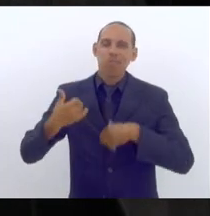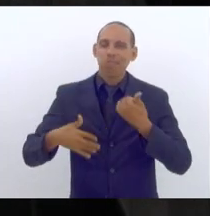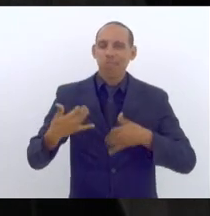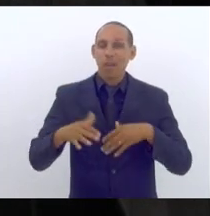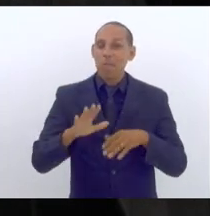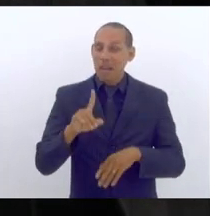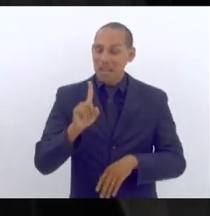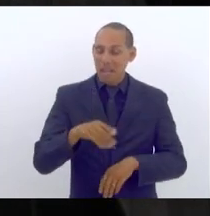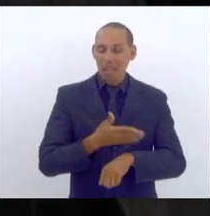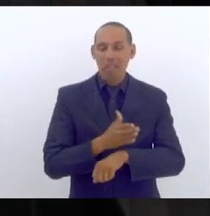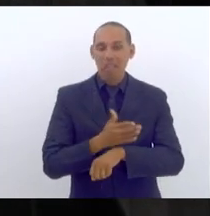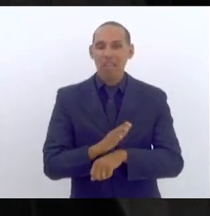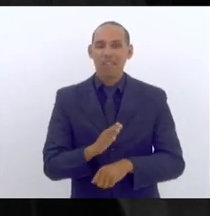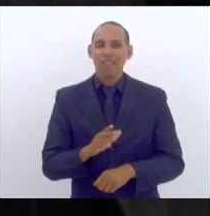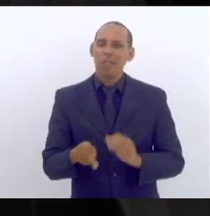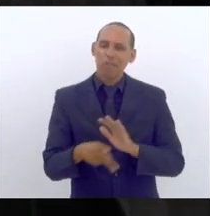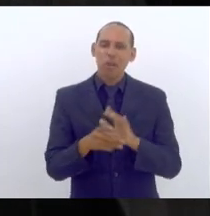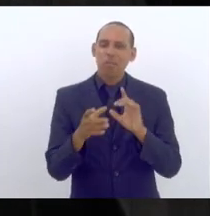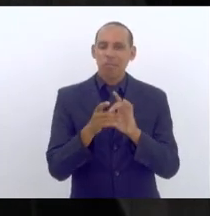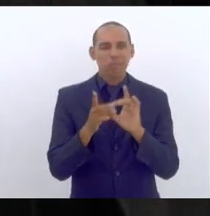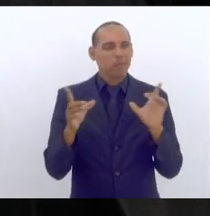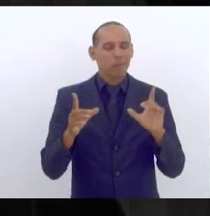não é democrático